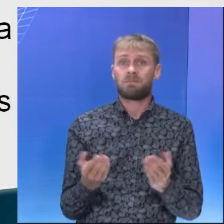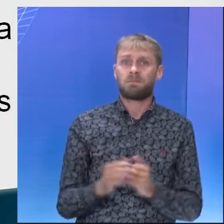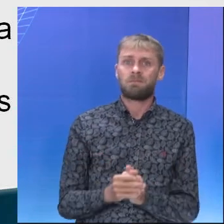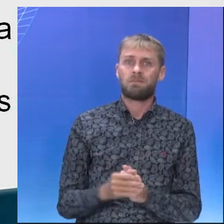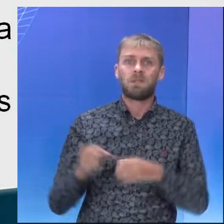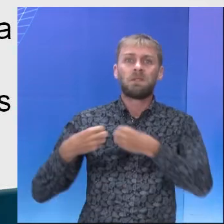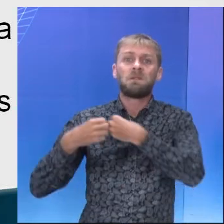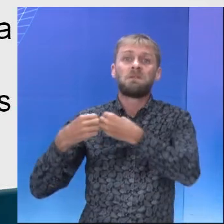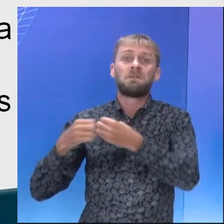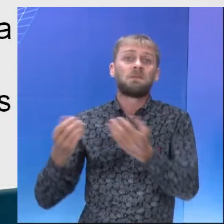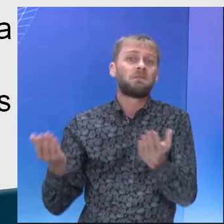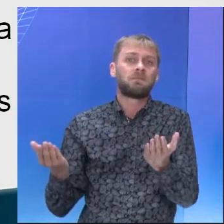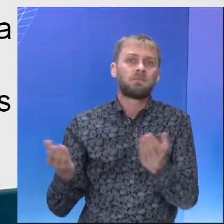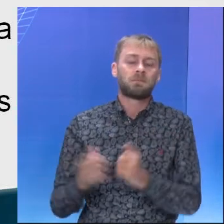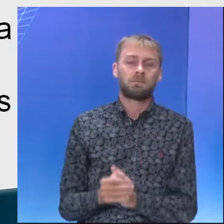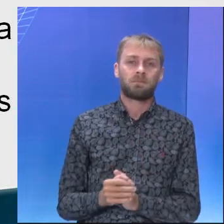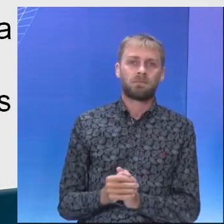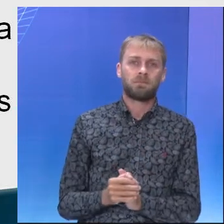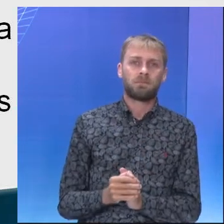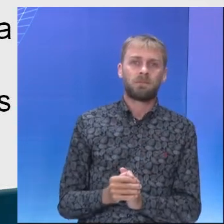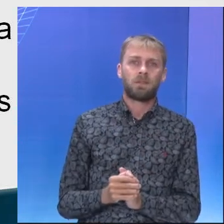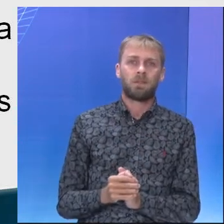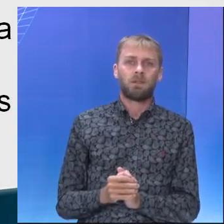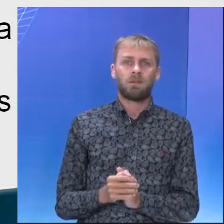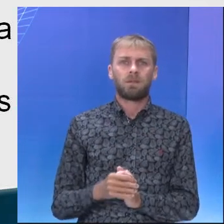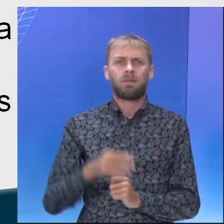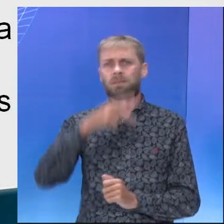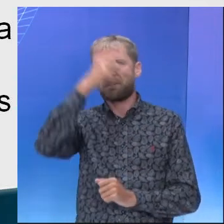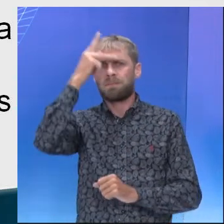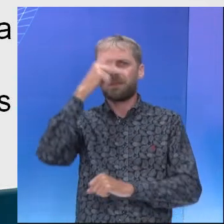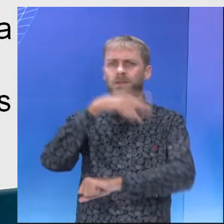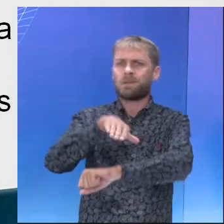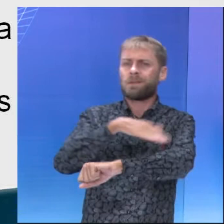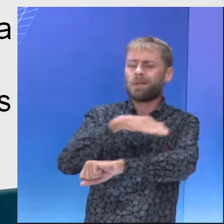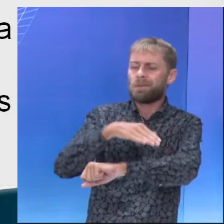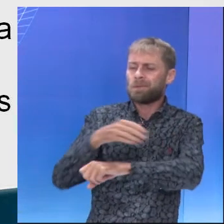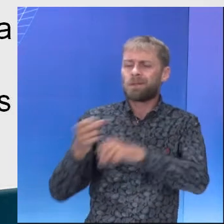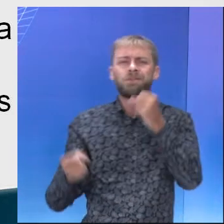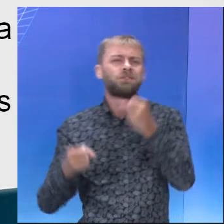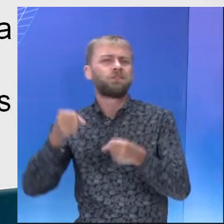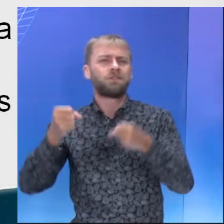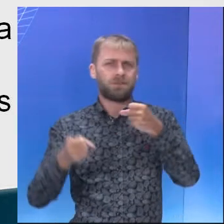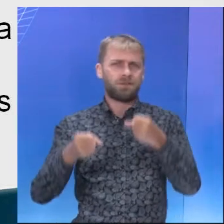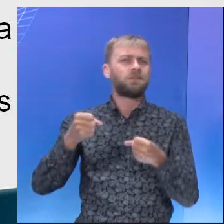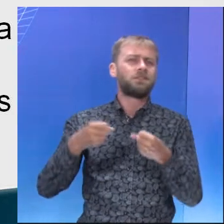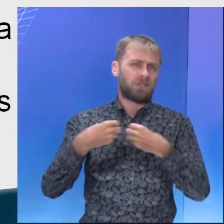Mas cadê o ônibus, né? Comissionar sem-teto para dirigir os ônibus da cidade.